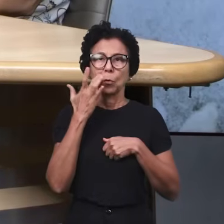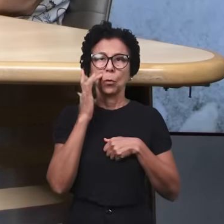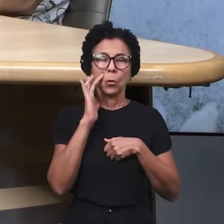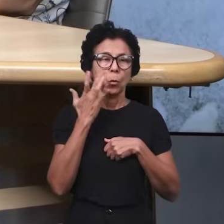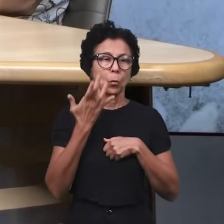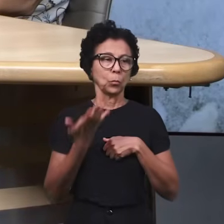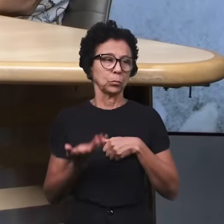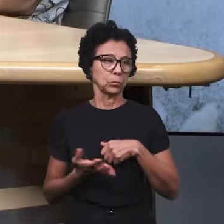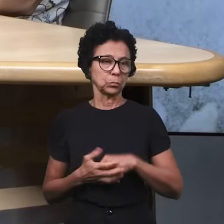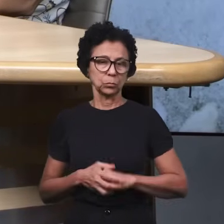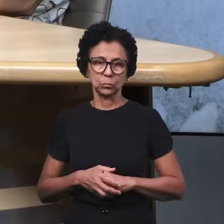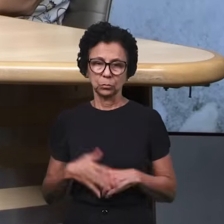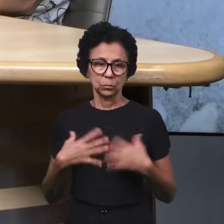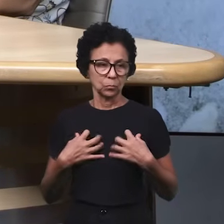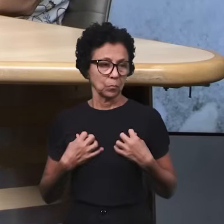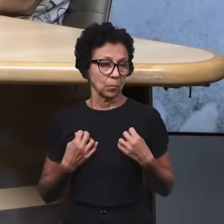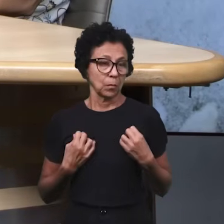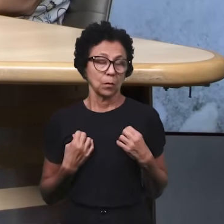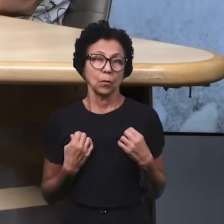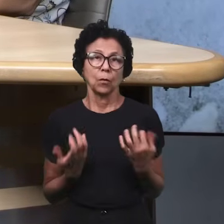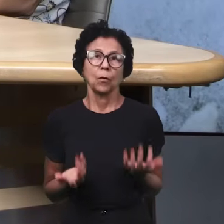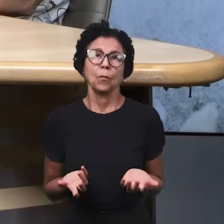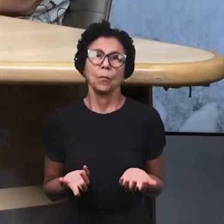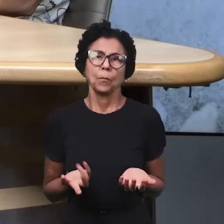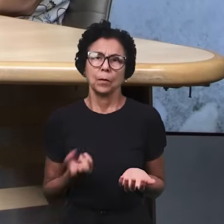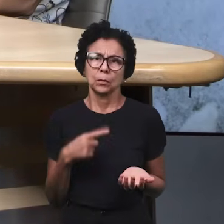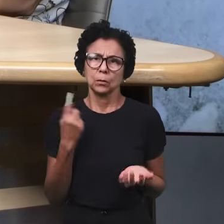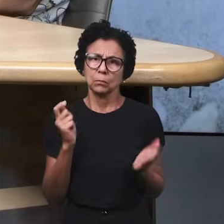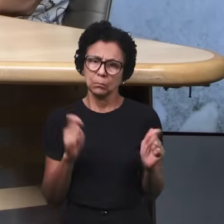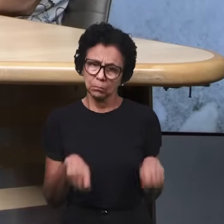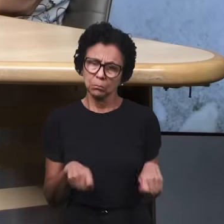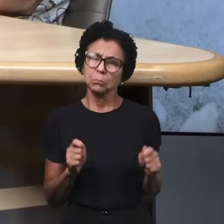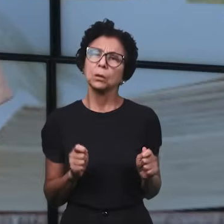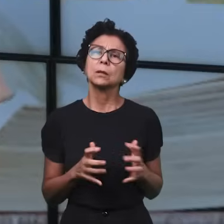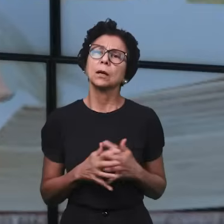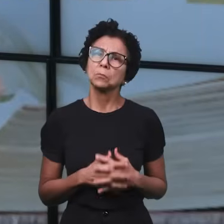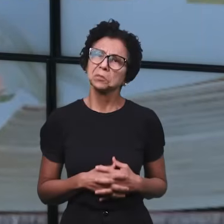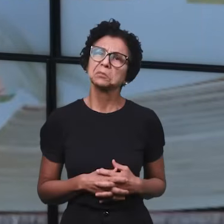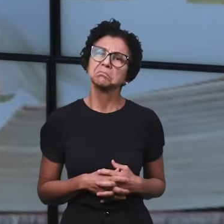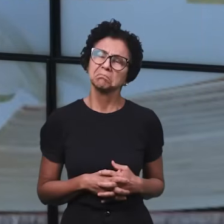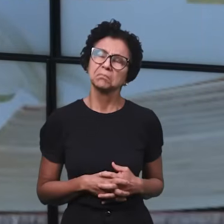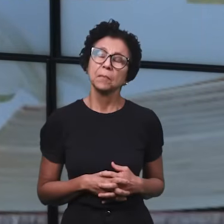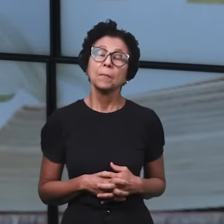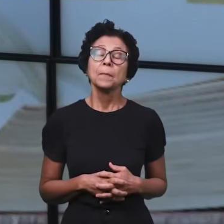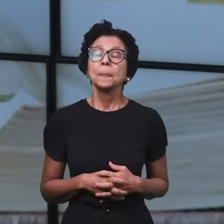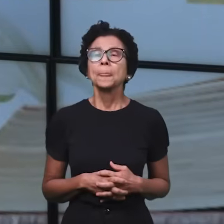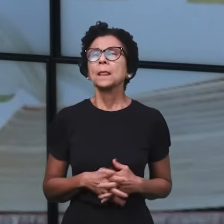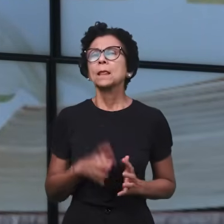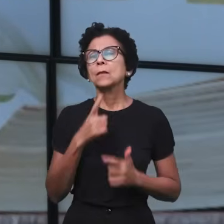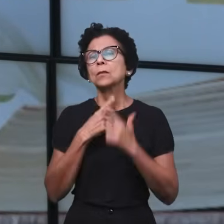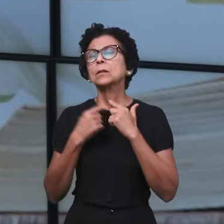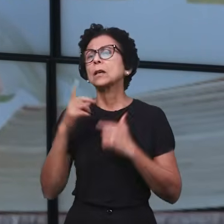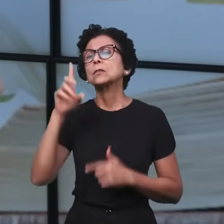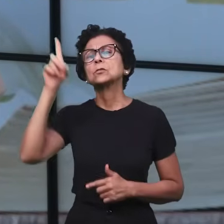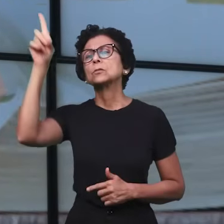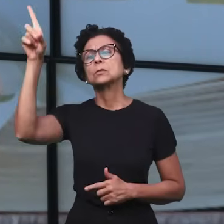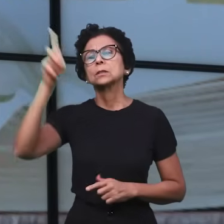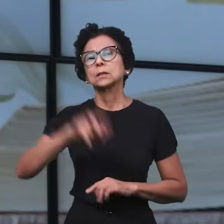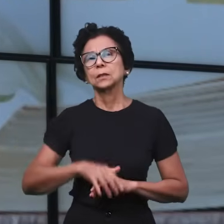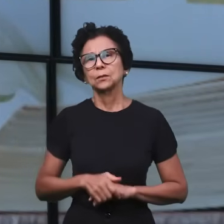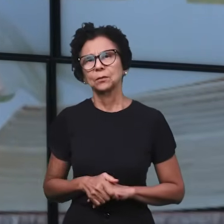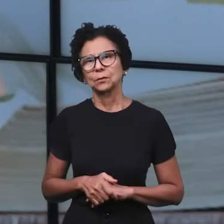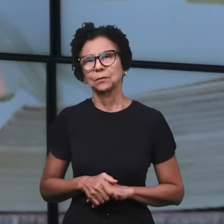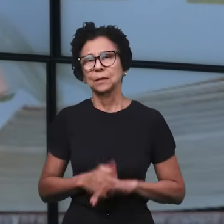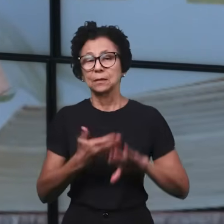joias, colocar uma roupa, isso é o que a gente pode fazer. Mas o que agrada ao Senhor? É confiar